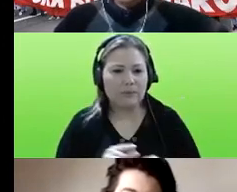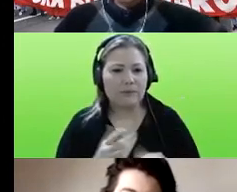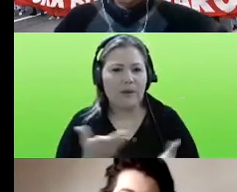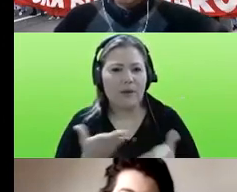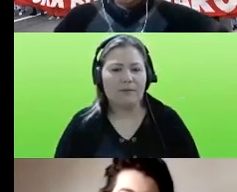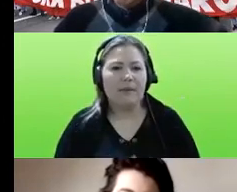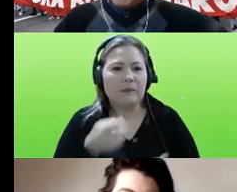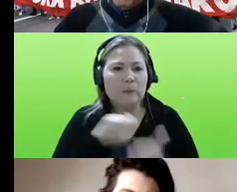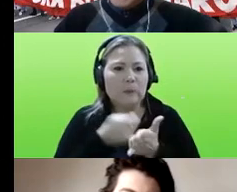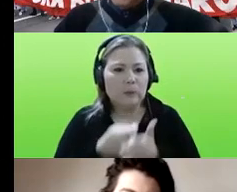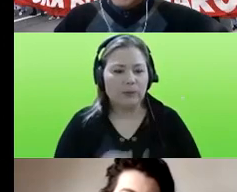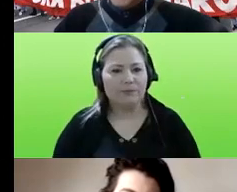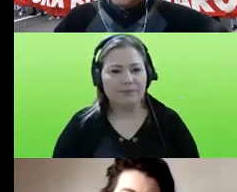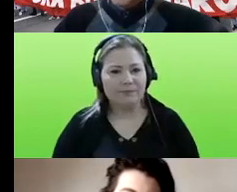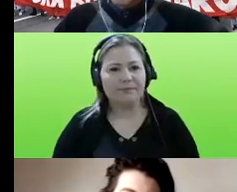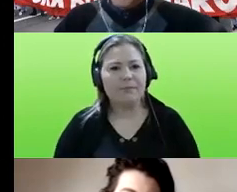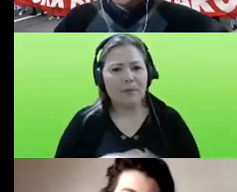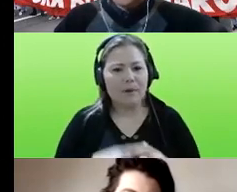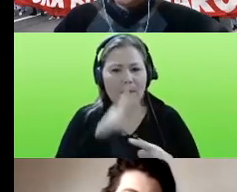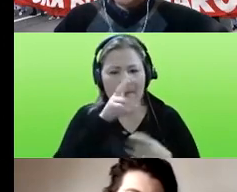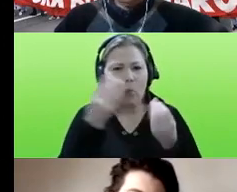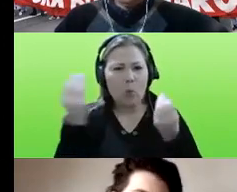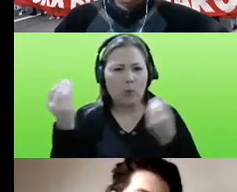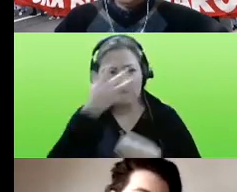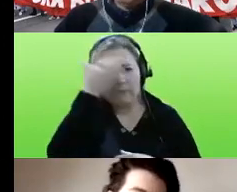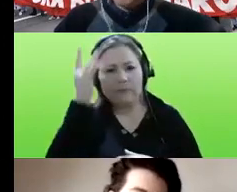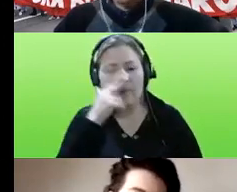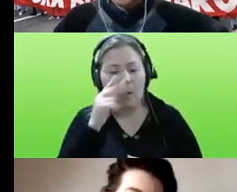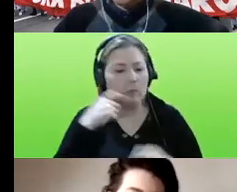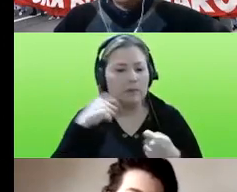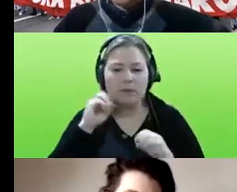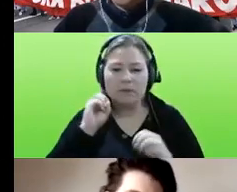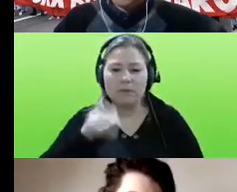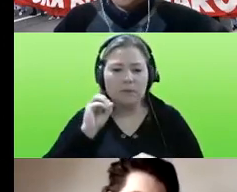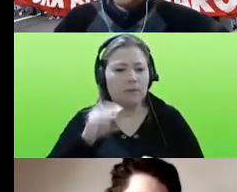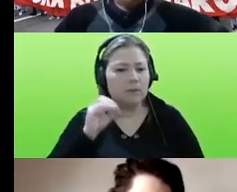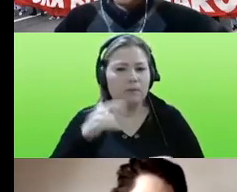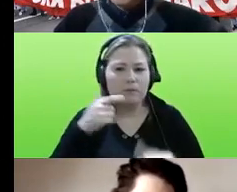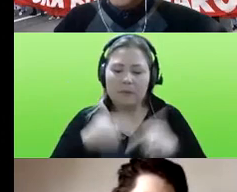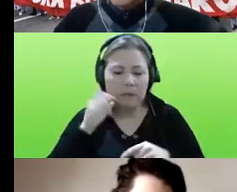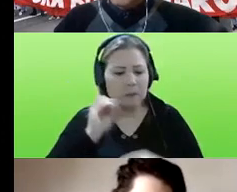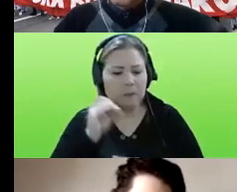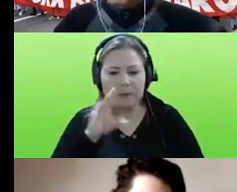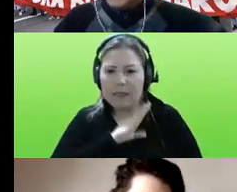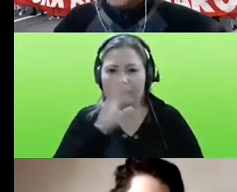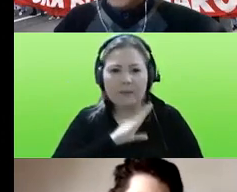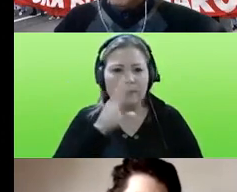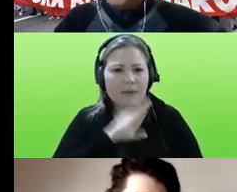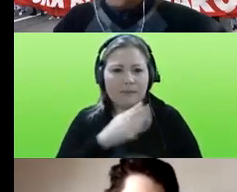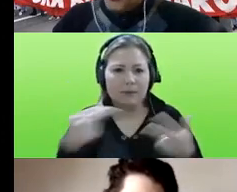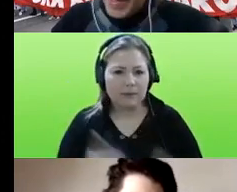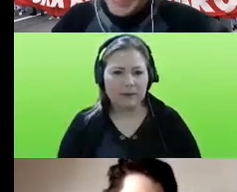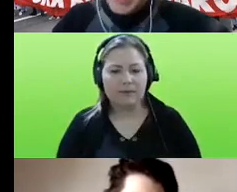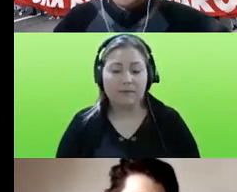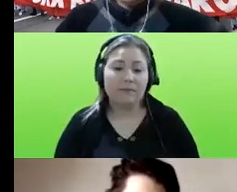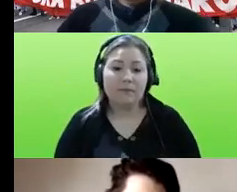porque se para muita gente é uma questão de produtivismo, né? Produzir, produzir, produzir. Então, não necessariamente